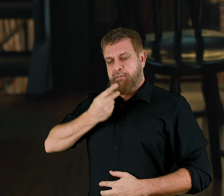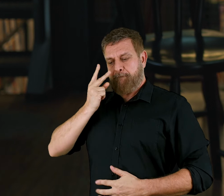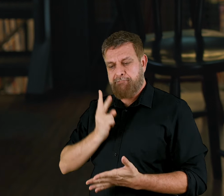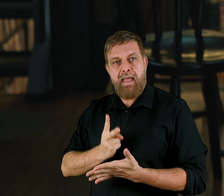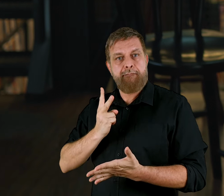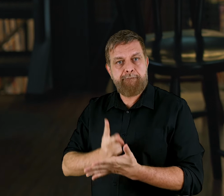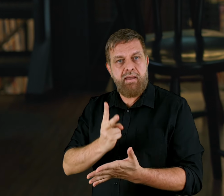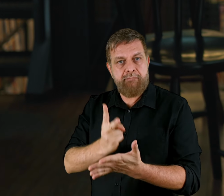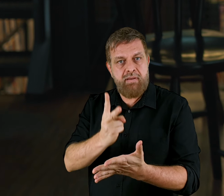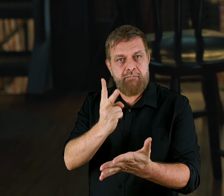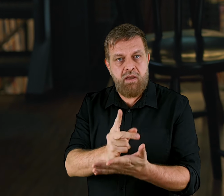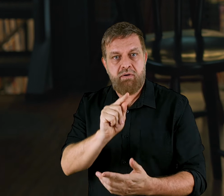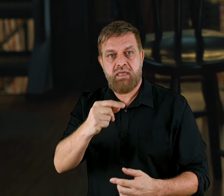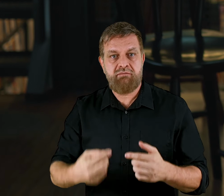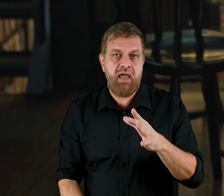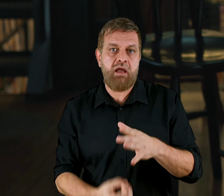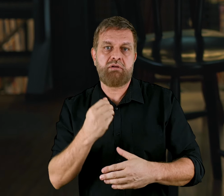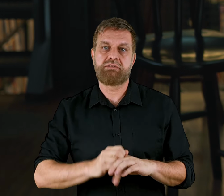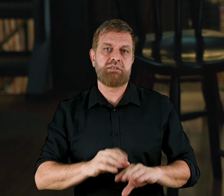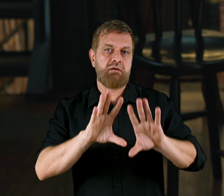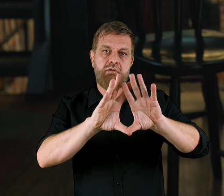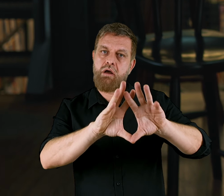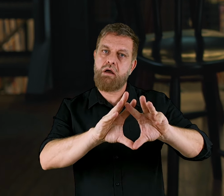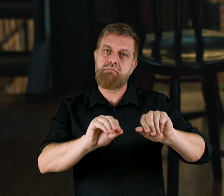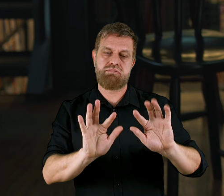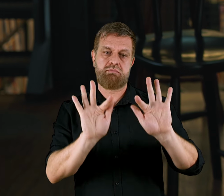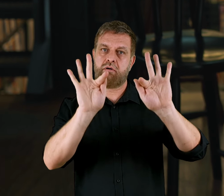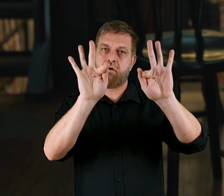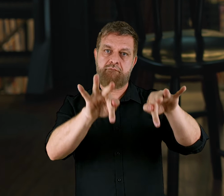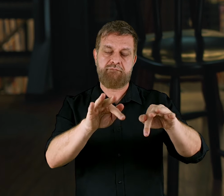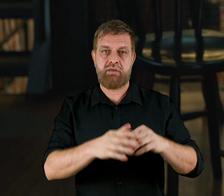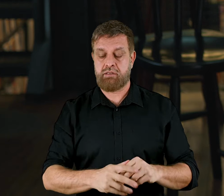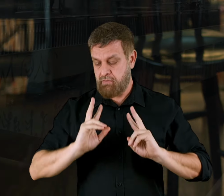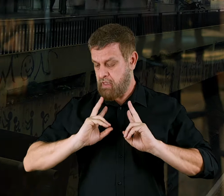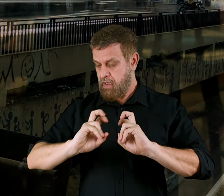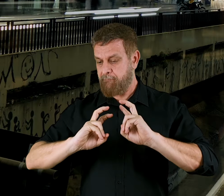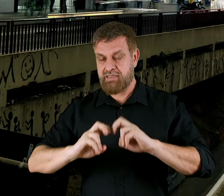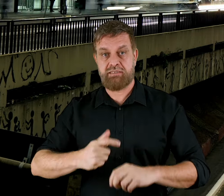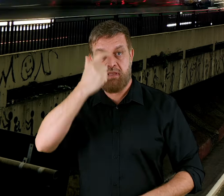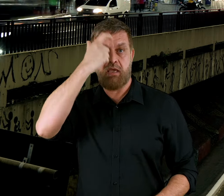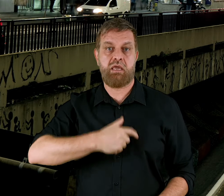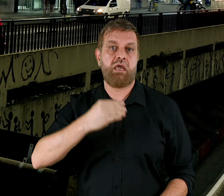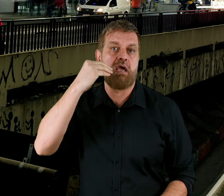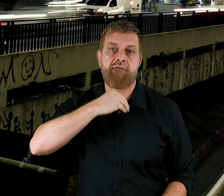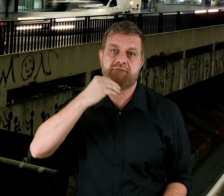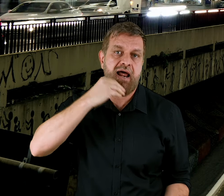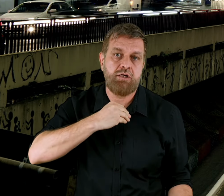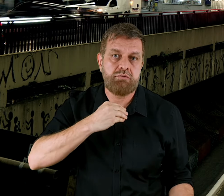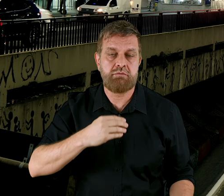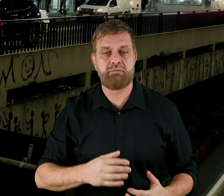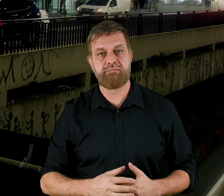inerradicável, ele vai concorrer para a própria extinção dele, porque ele não vai perceber o quão frágil que ele é.